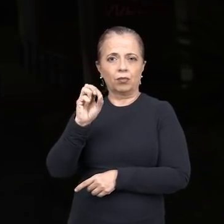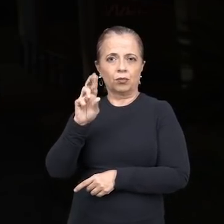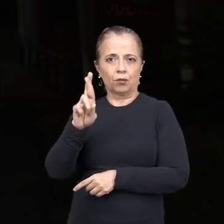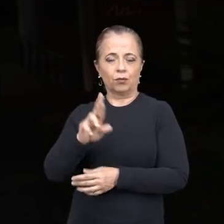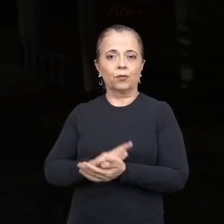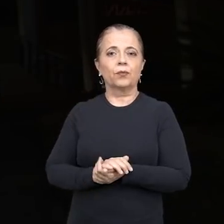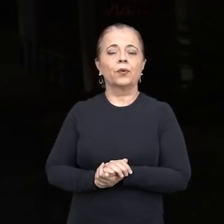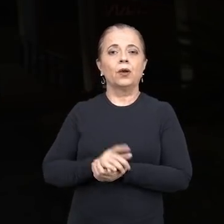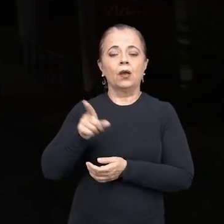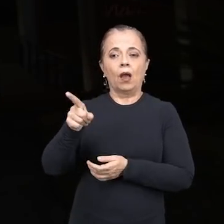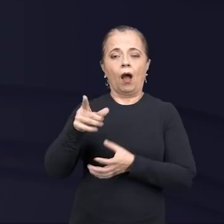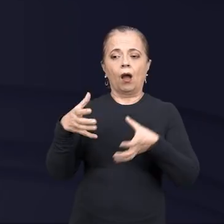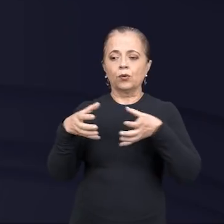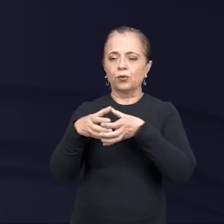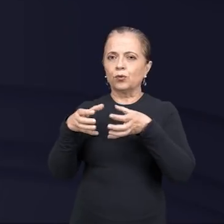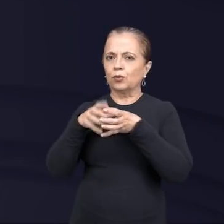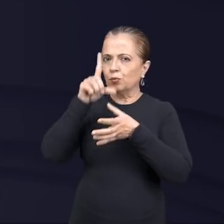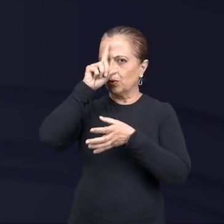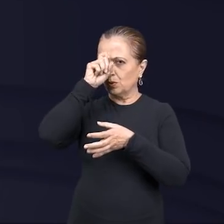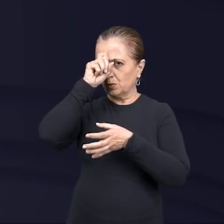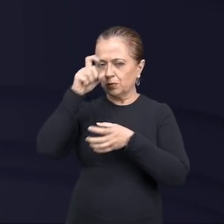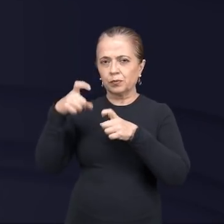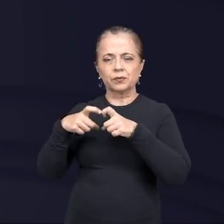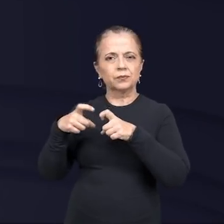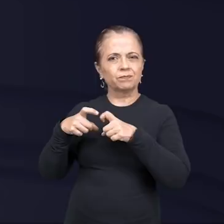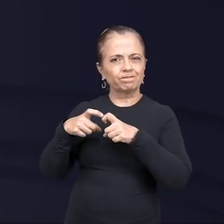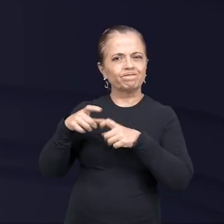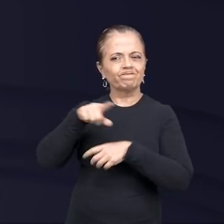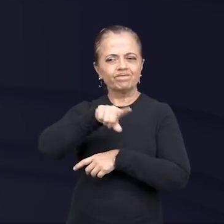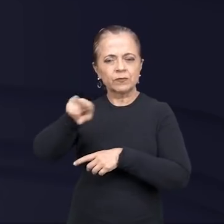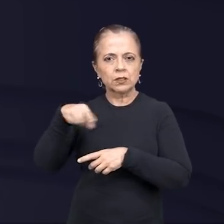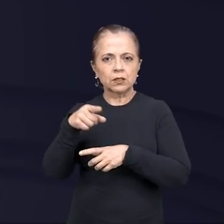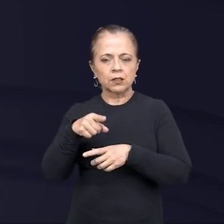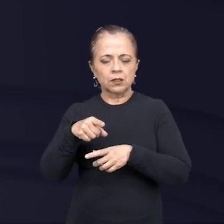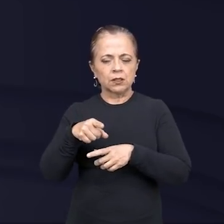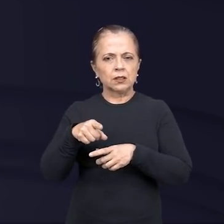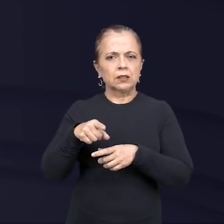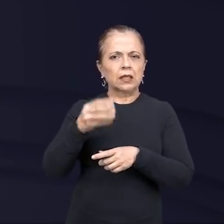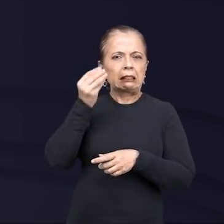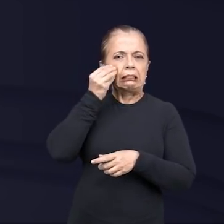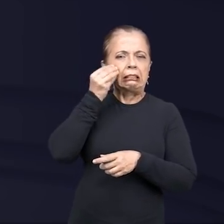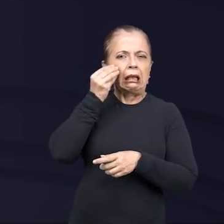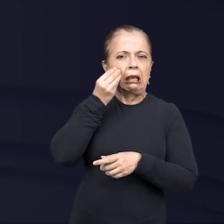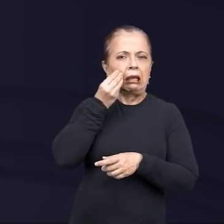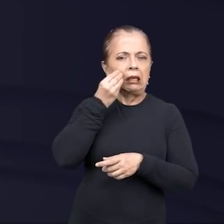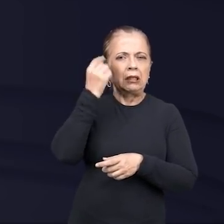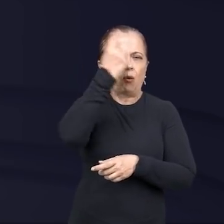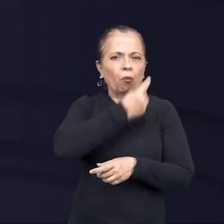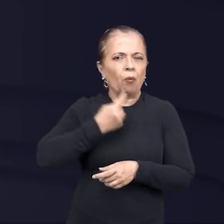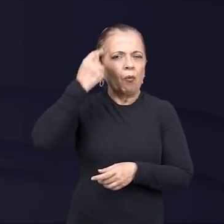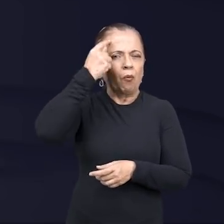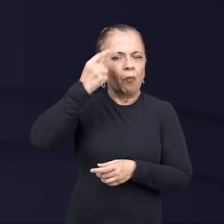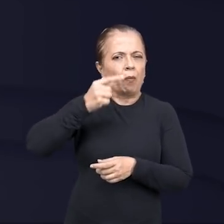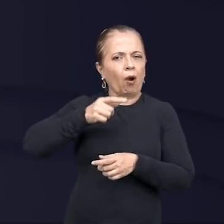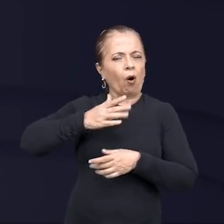de plantão tenta manobra de ressuscitação por aproximadamente uns 60 minutos.